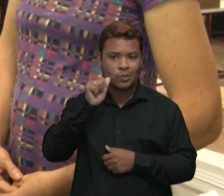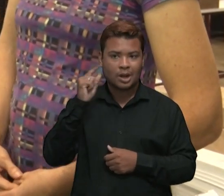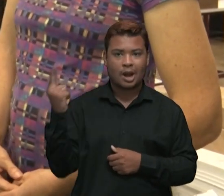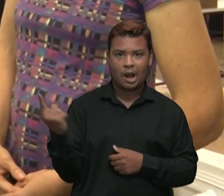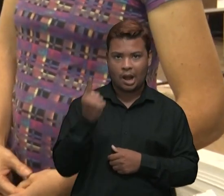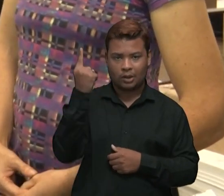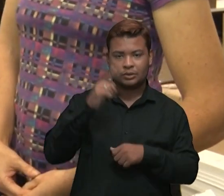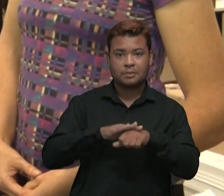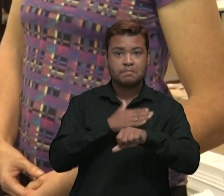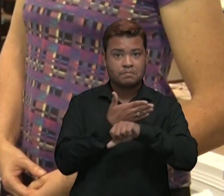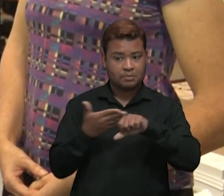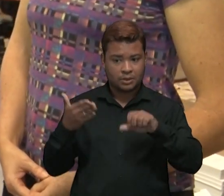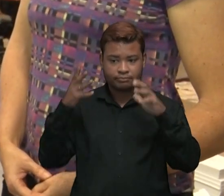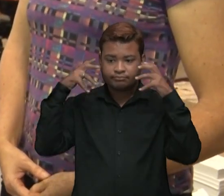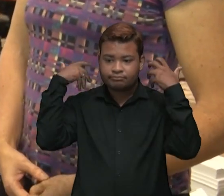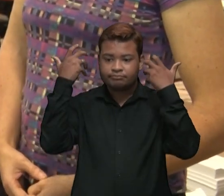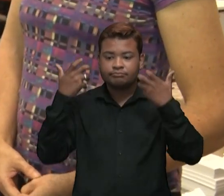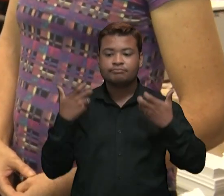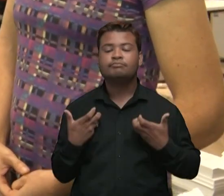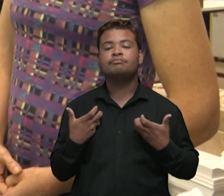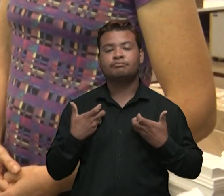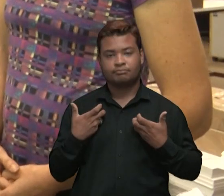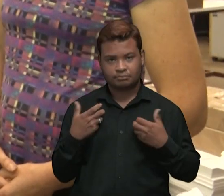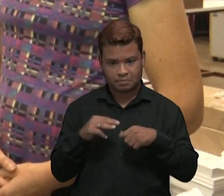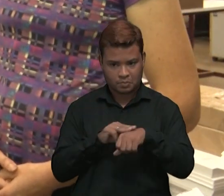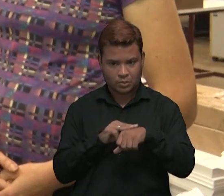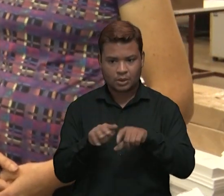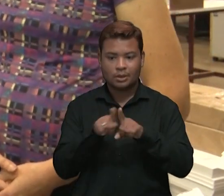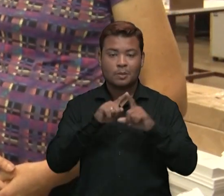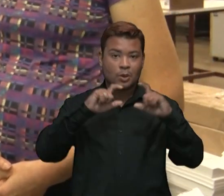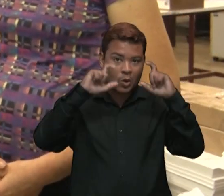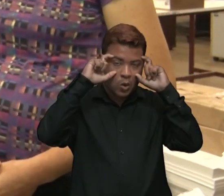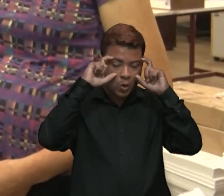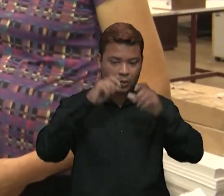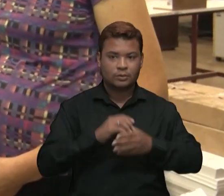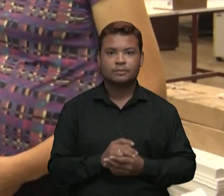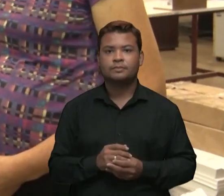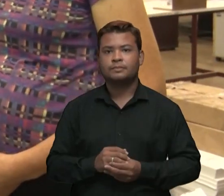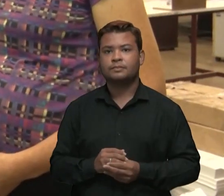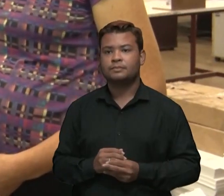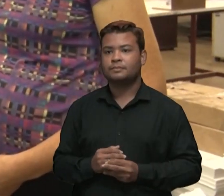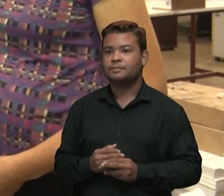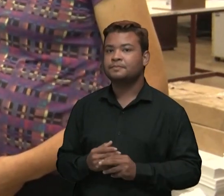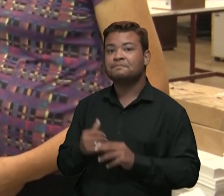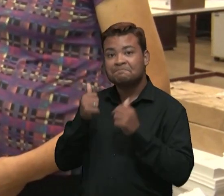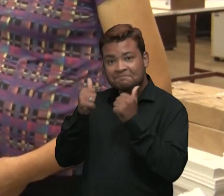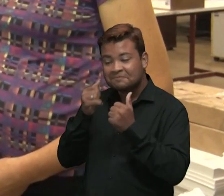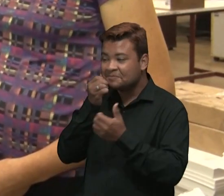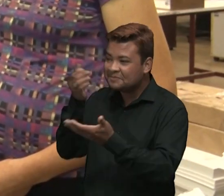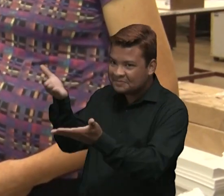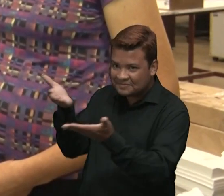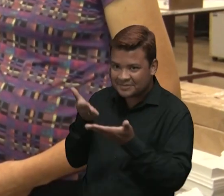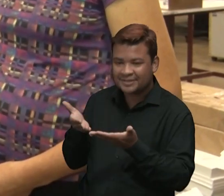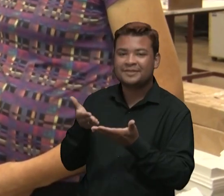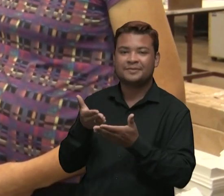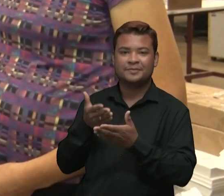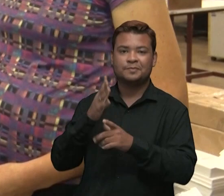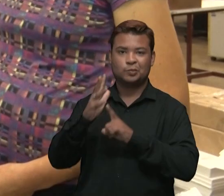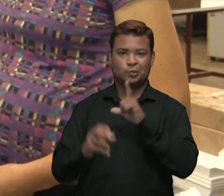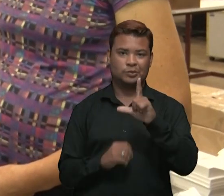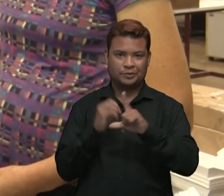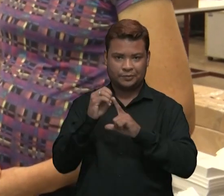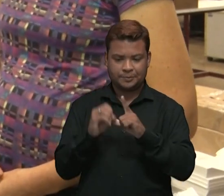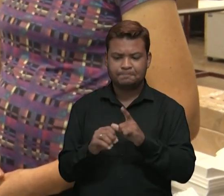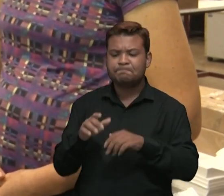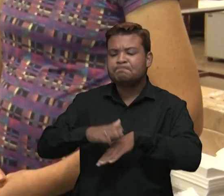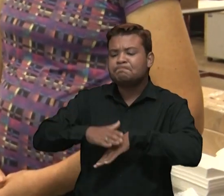cabelos cacheados, longos, castanhos e usa óculos. Tudo bem, Maria Lúcia? Seja bem-vinda aqui ao nosso programa e fala